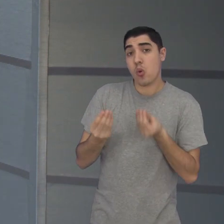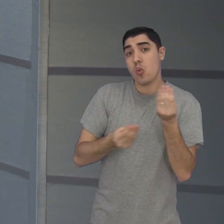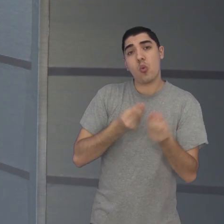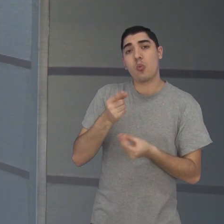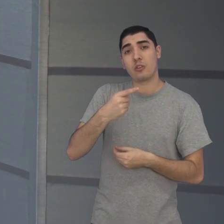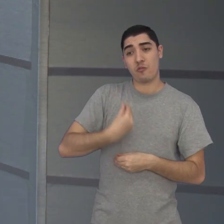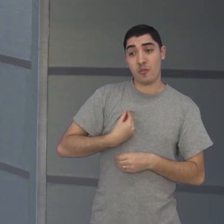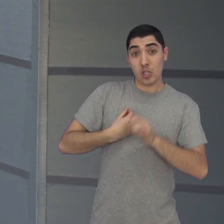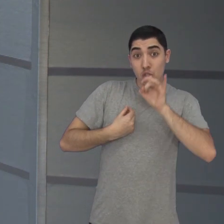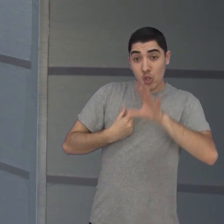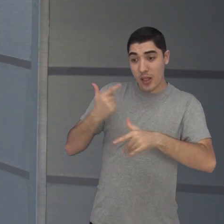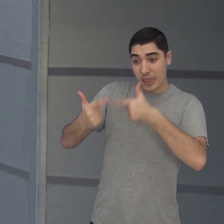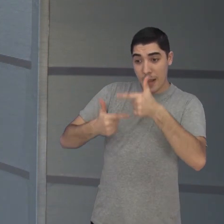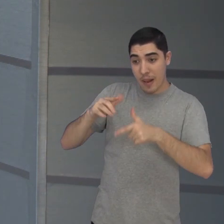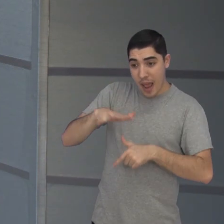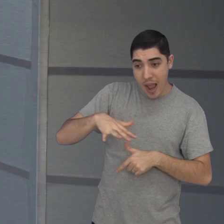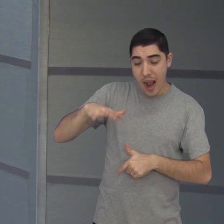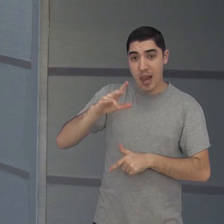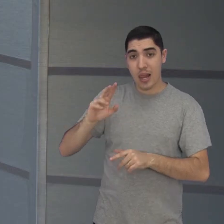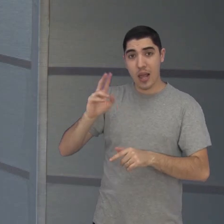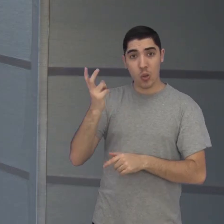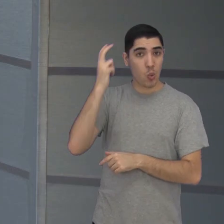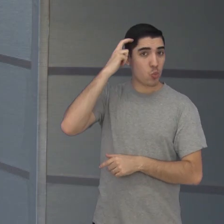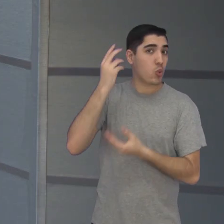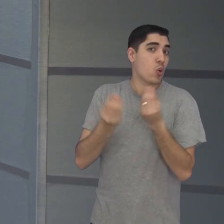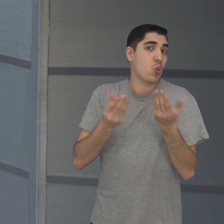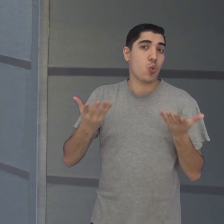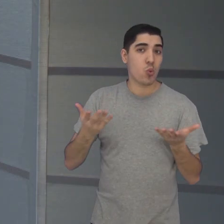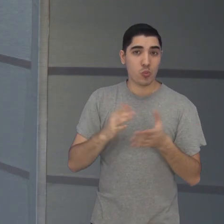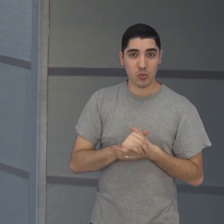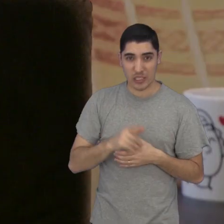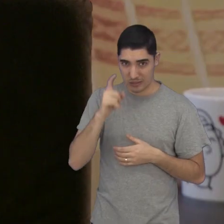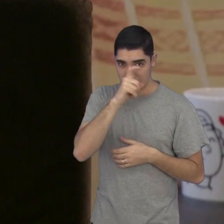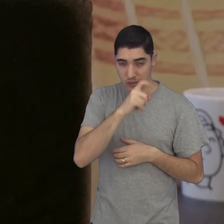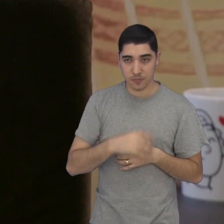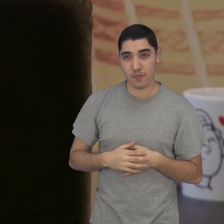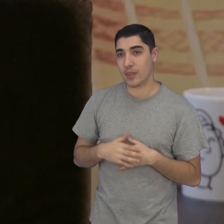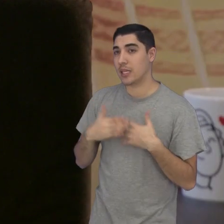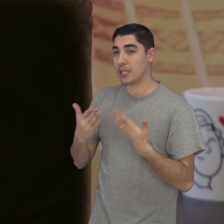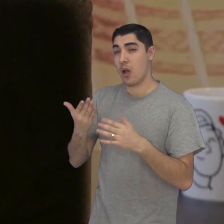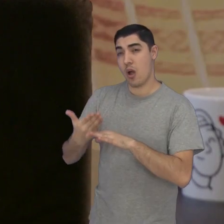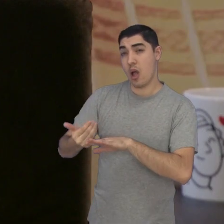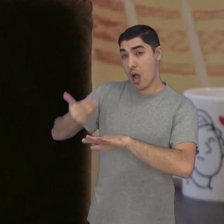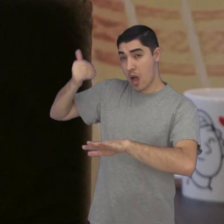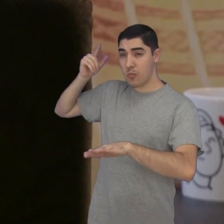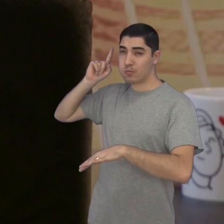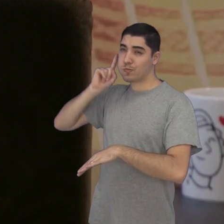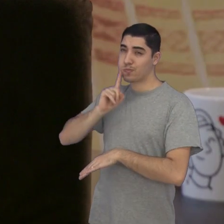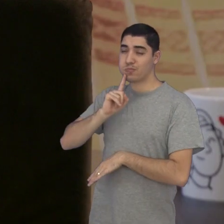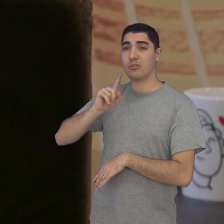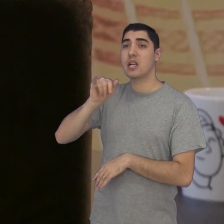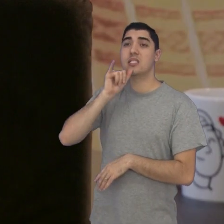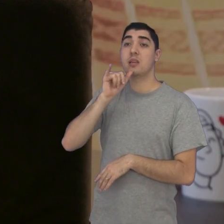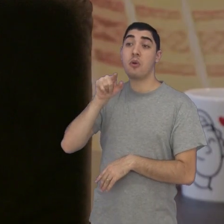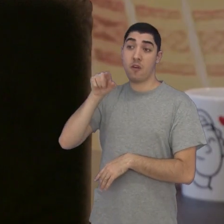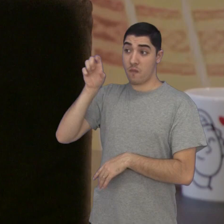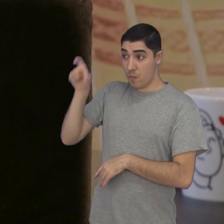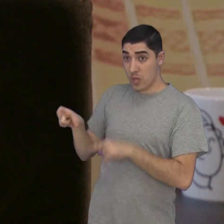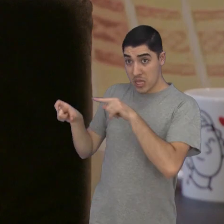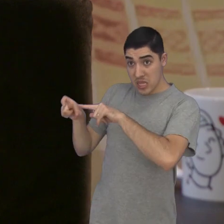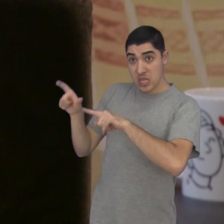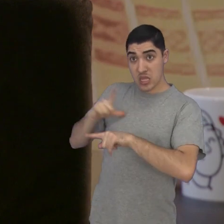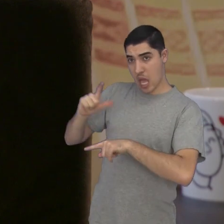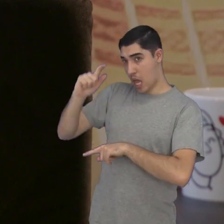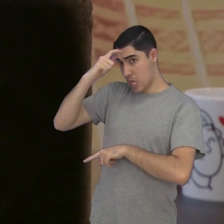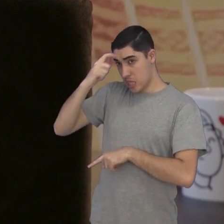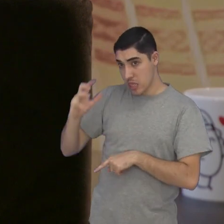disso ou hoje tem sido mais fácil? Antigamente, era aquilo, não tinha meio termo, né? Ou você é